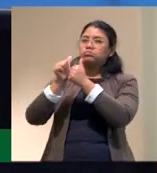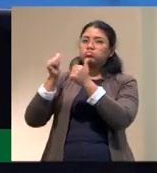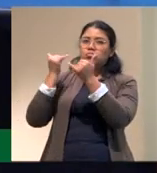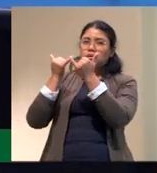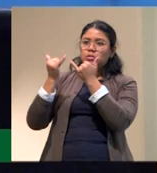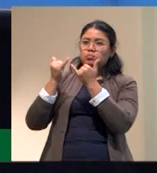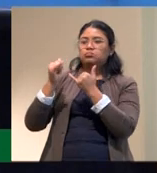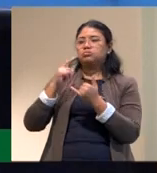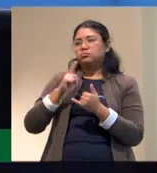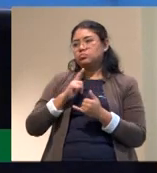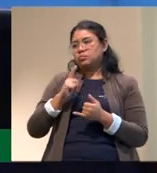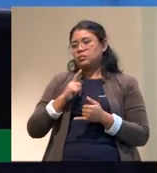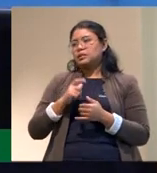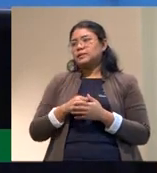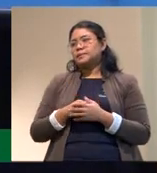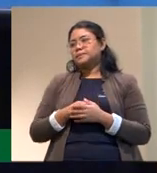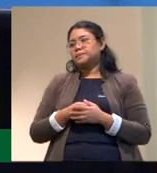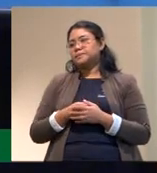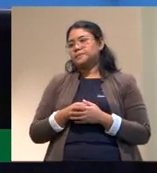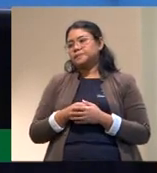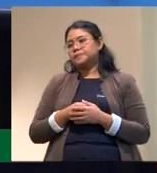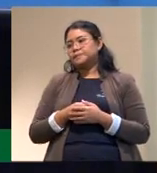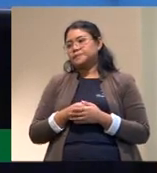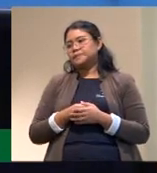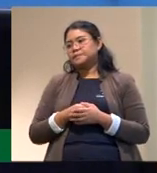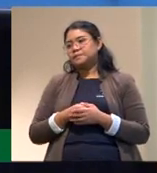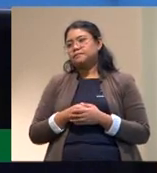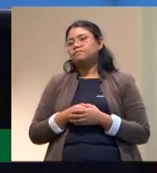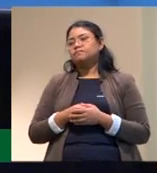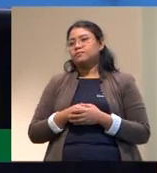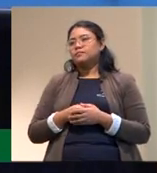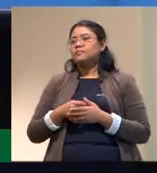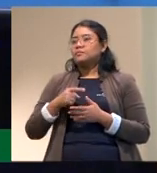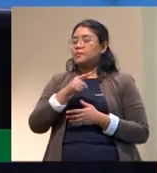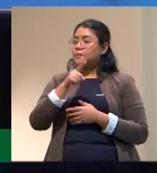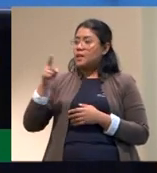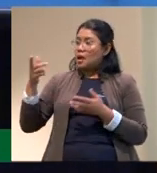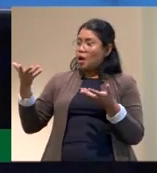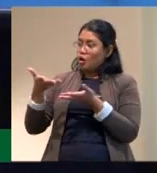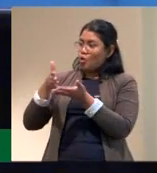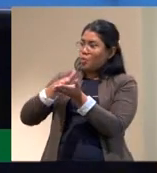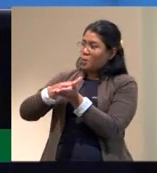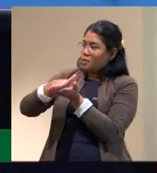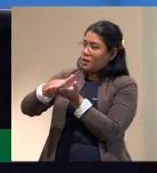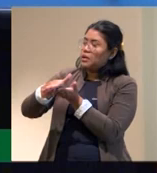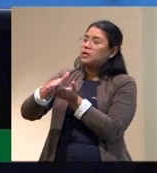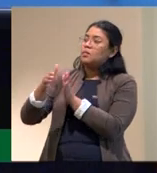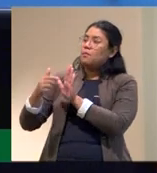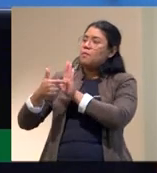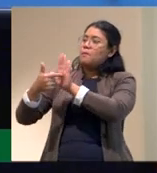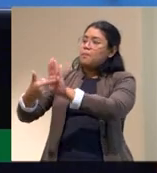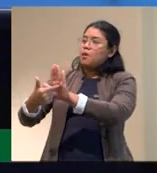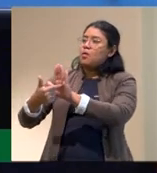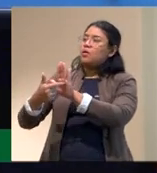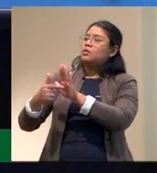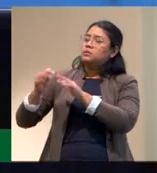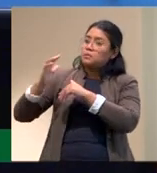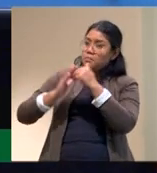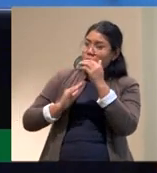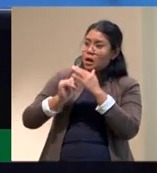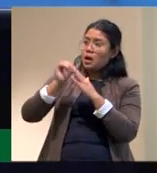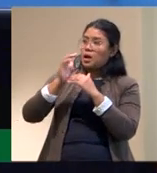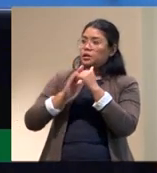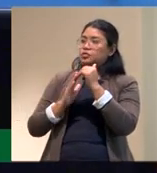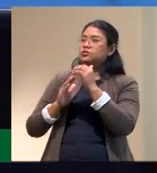documento são exemplos de como, cada vez mais, esses documentos expressam toda uma prática construída